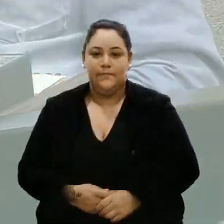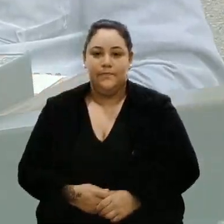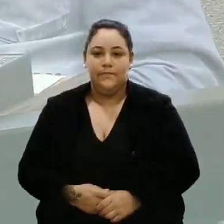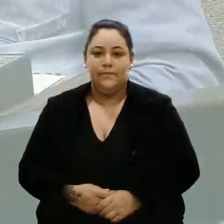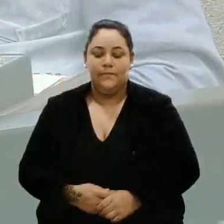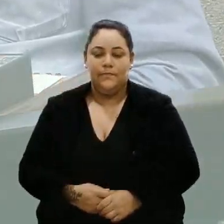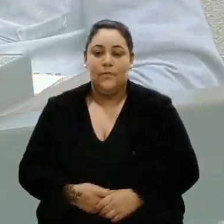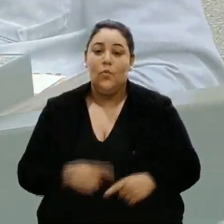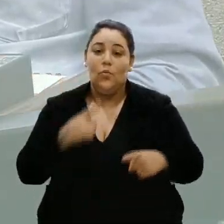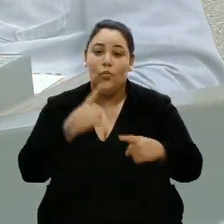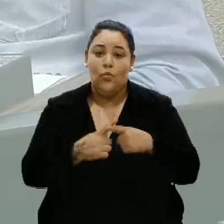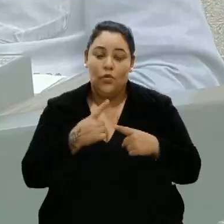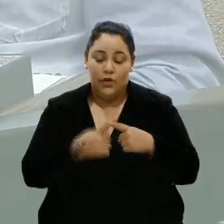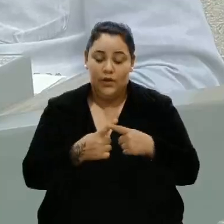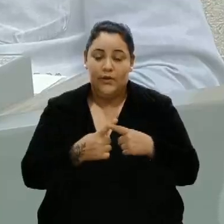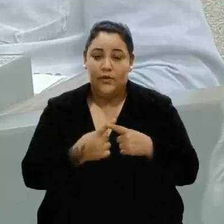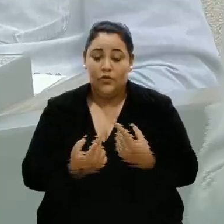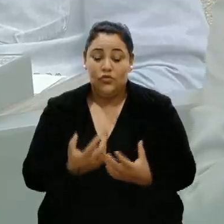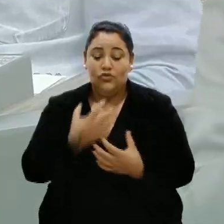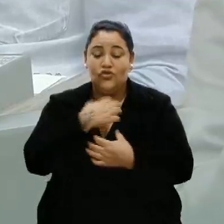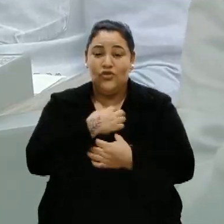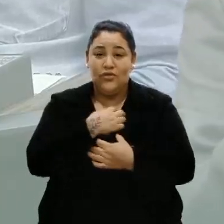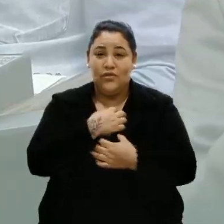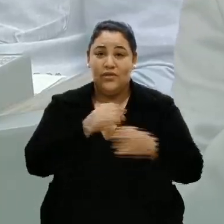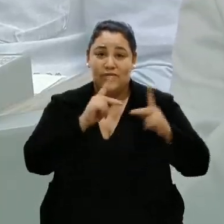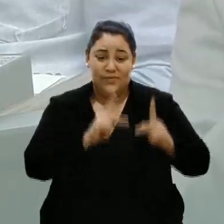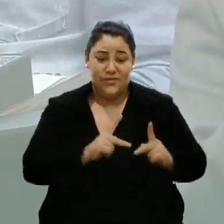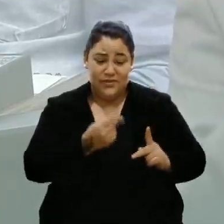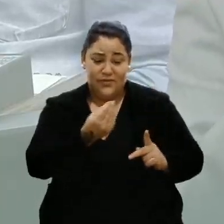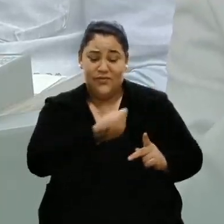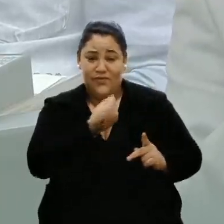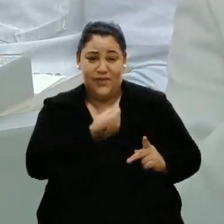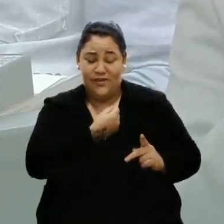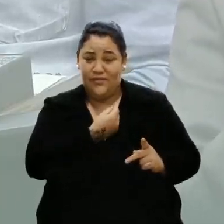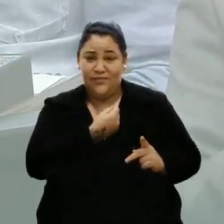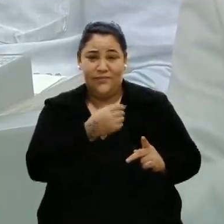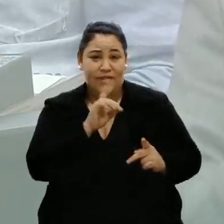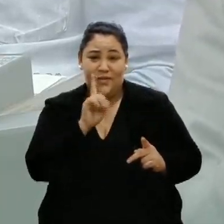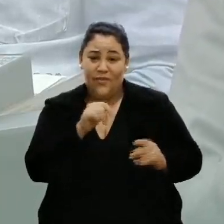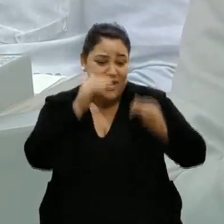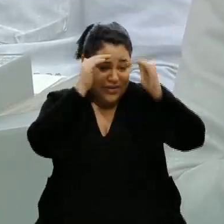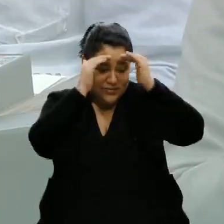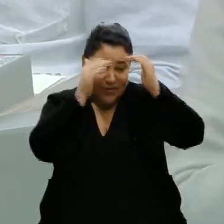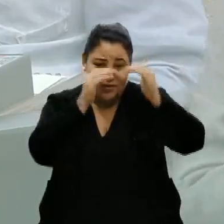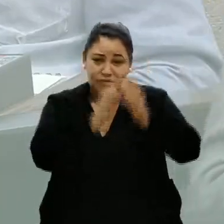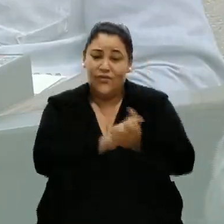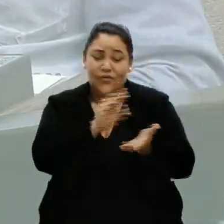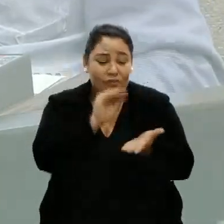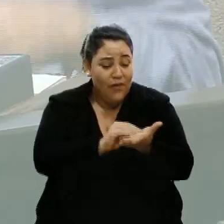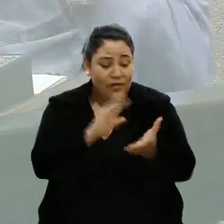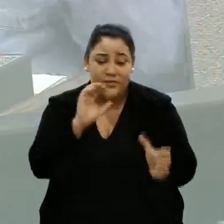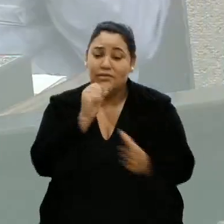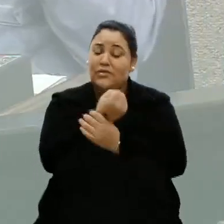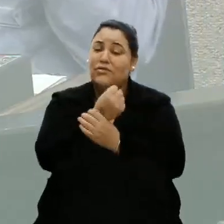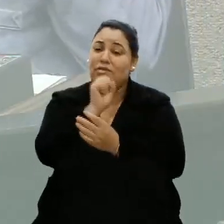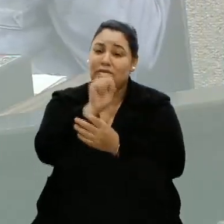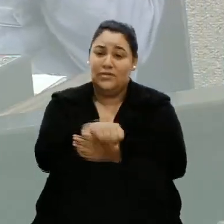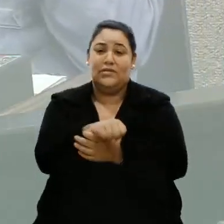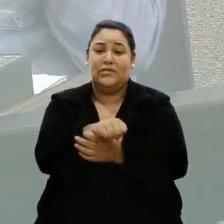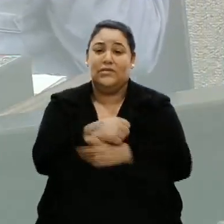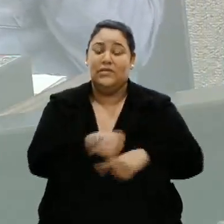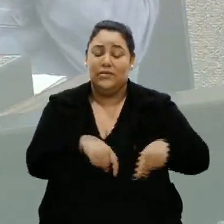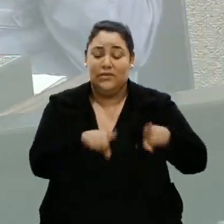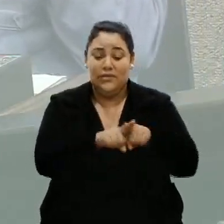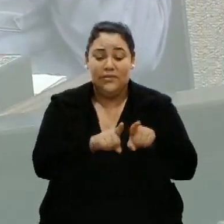forma que aquelas pessoas estão vivendo ali não é dignidade, é uma insegurança total. E também do